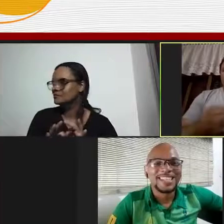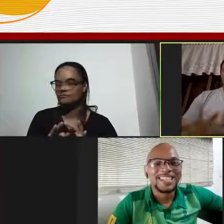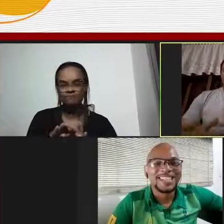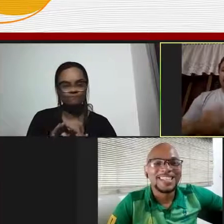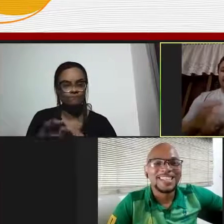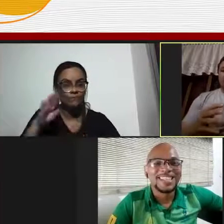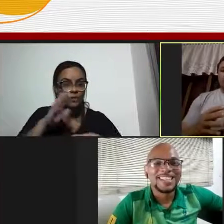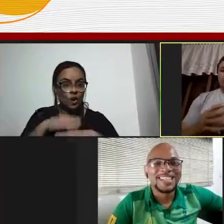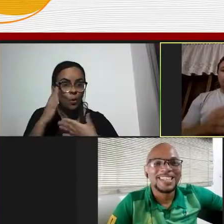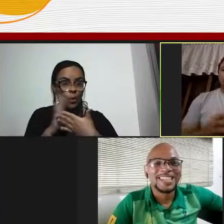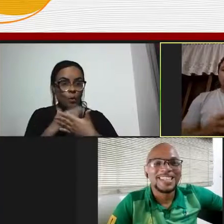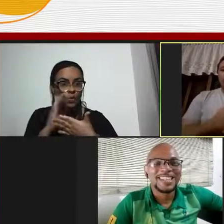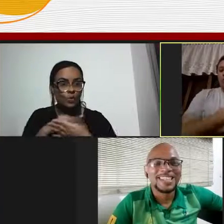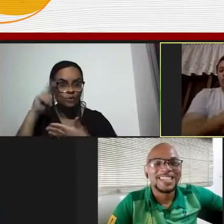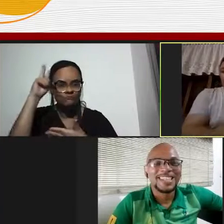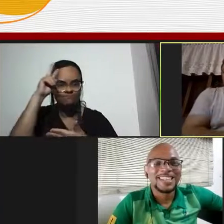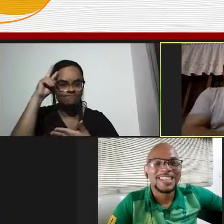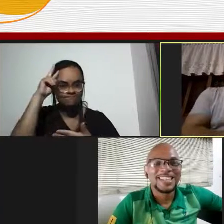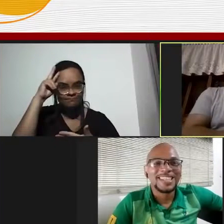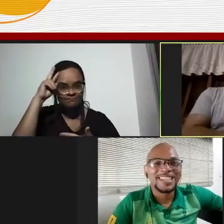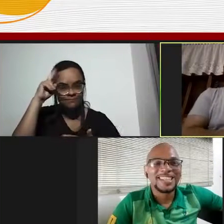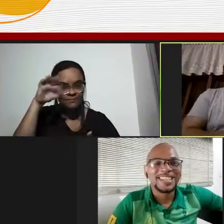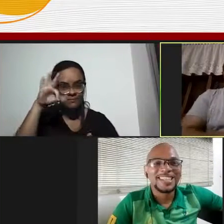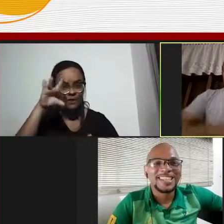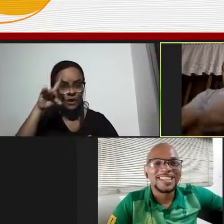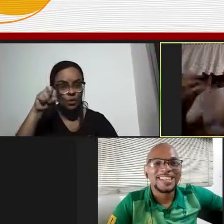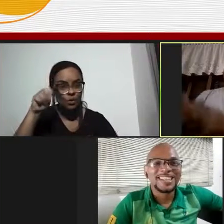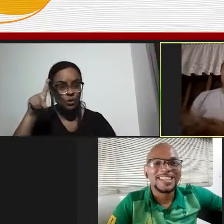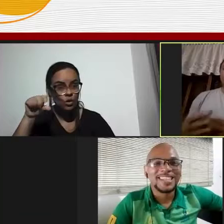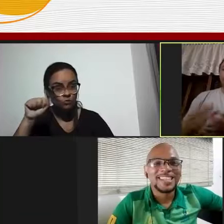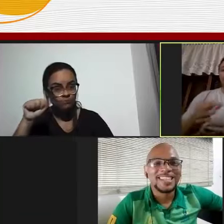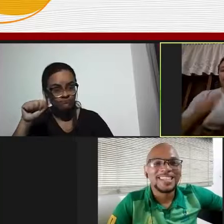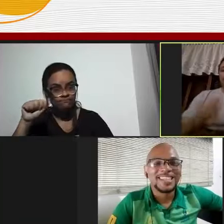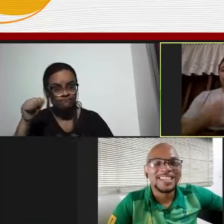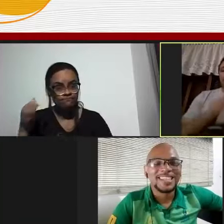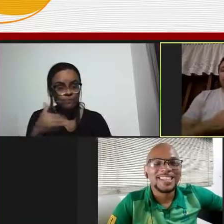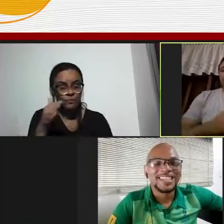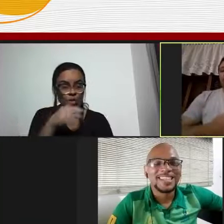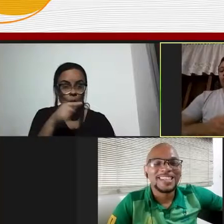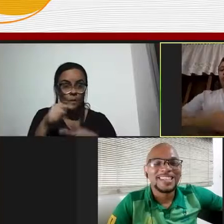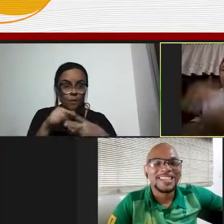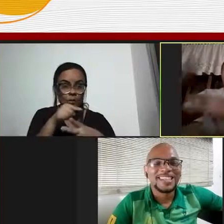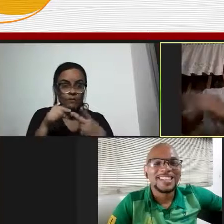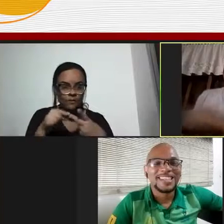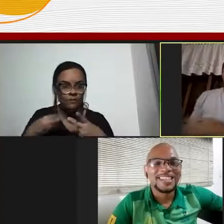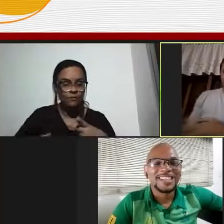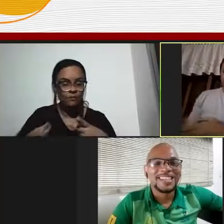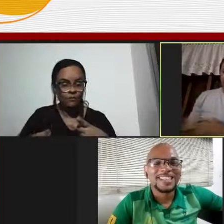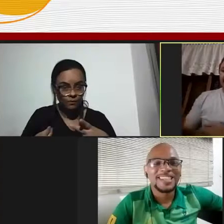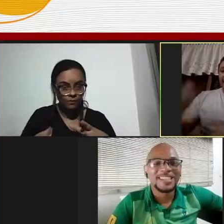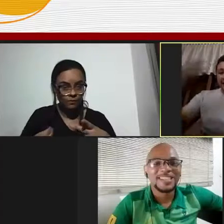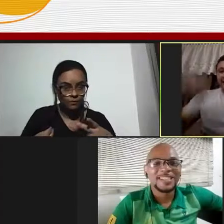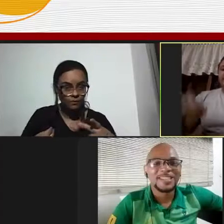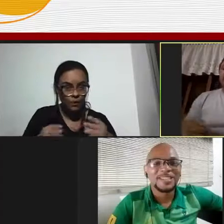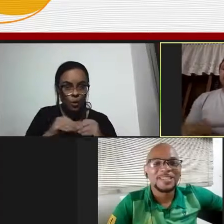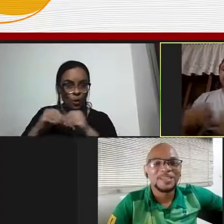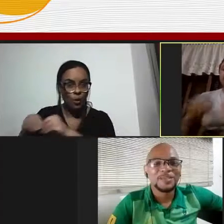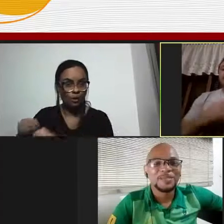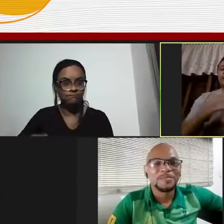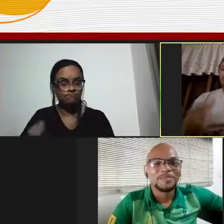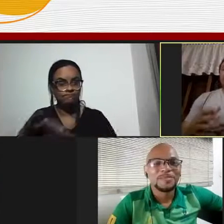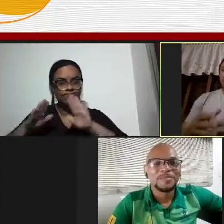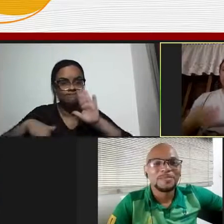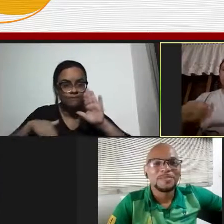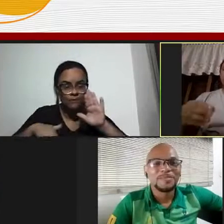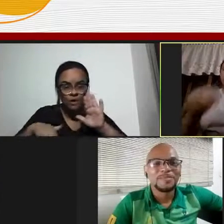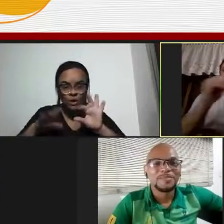livro contando as histórias do Clodoaldo dentro da piscina e um segundo é falando da vida do Clodoaldo fora dela. E também a gente